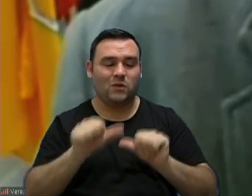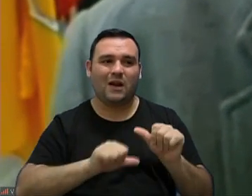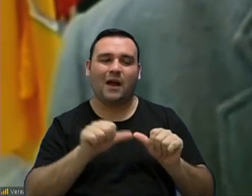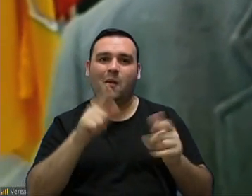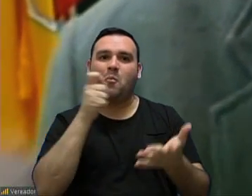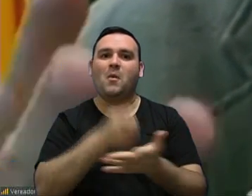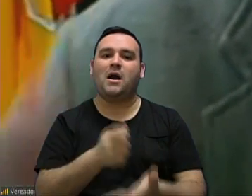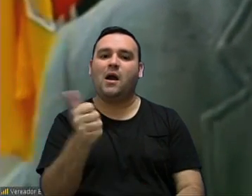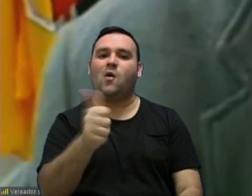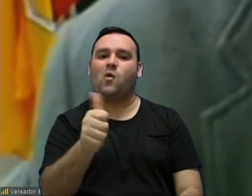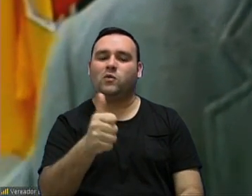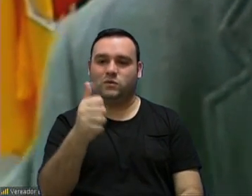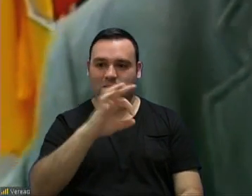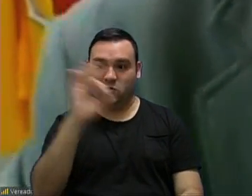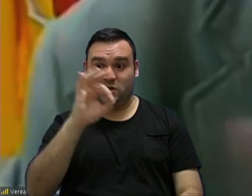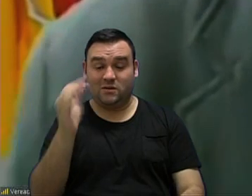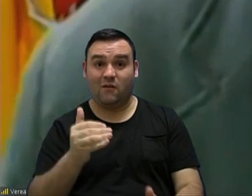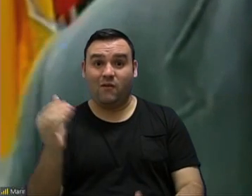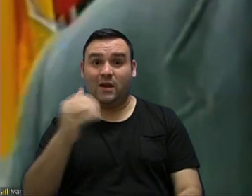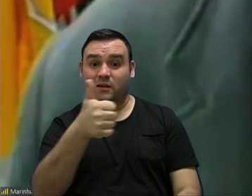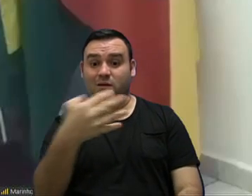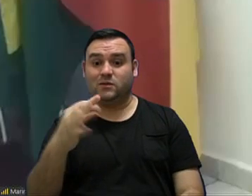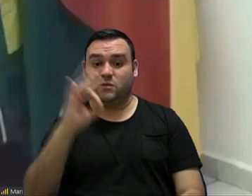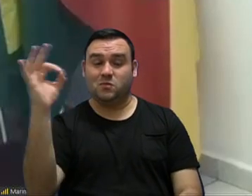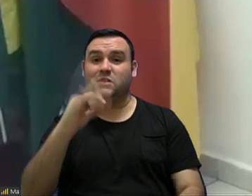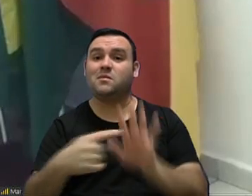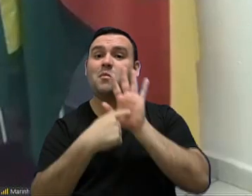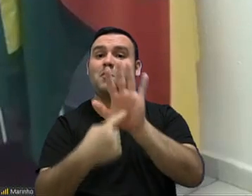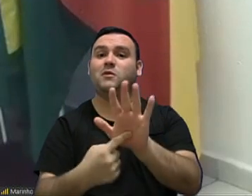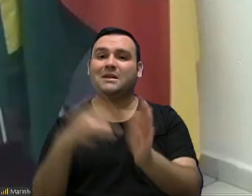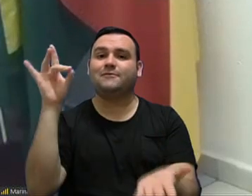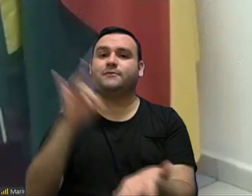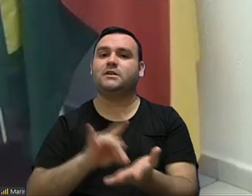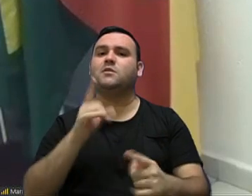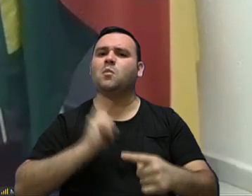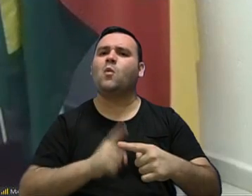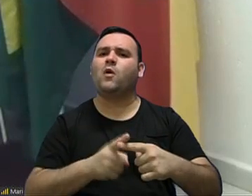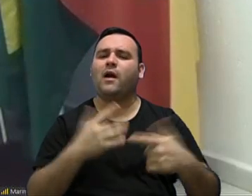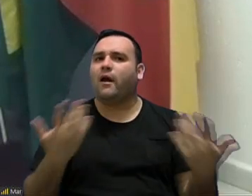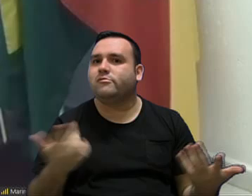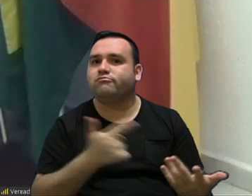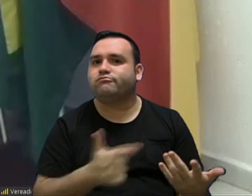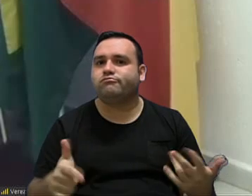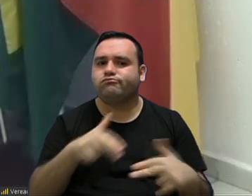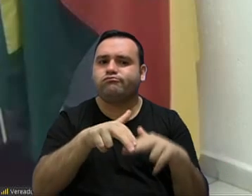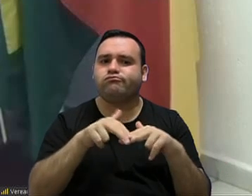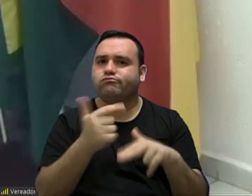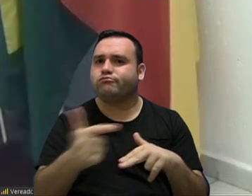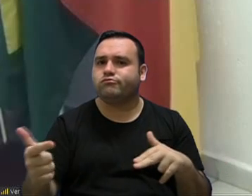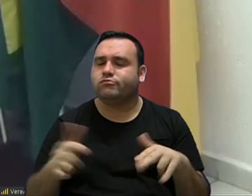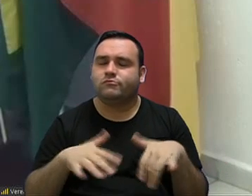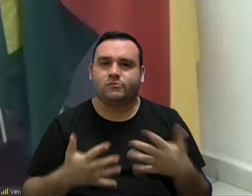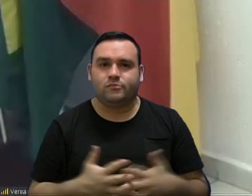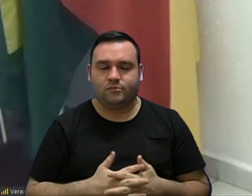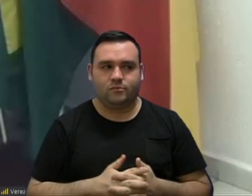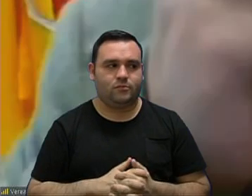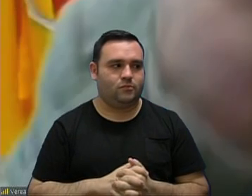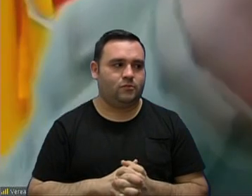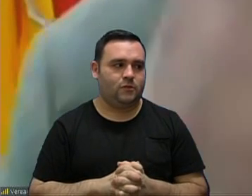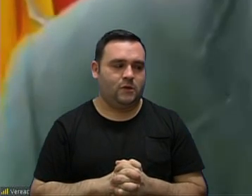de 11% para 14% sem apresentar a real necessidade. Marinho, um